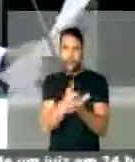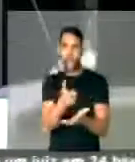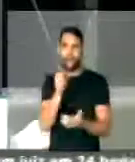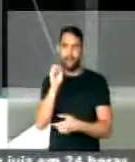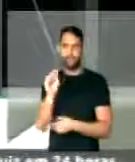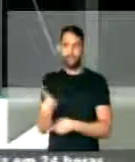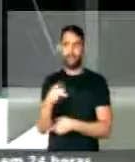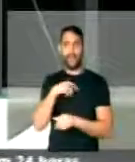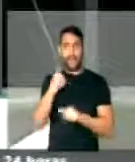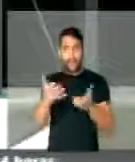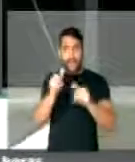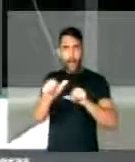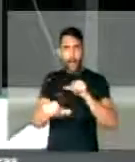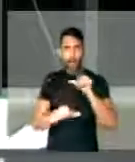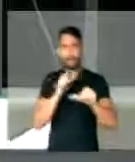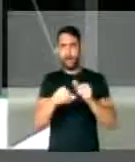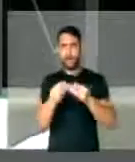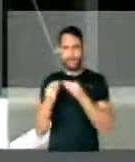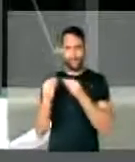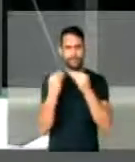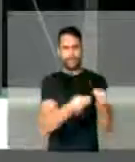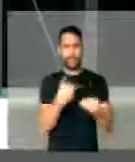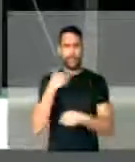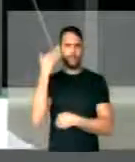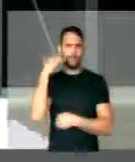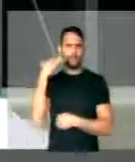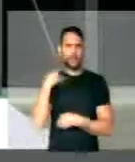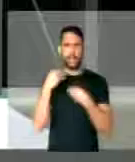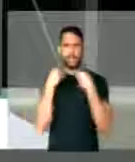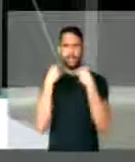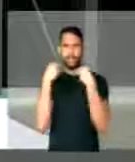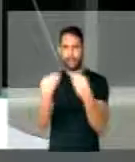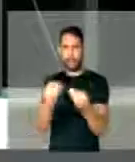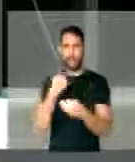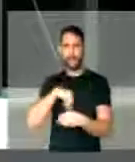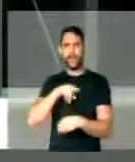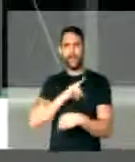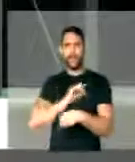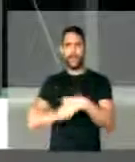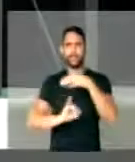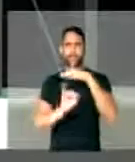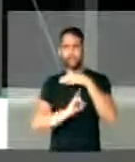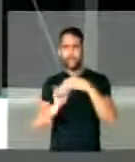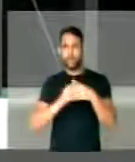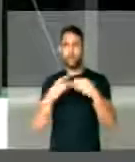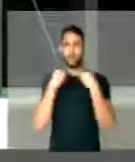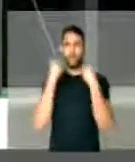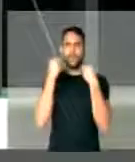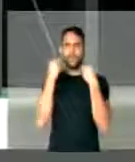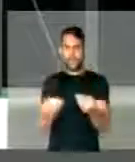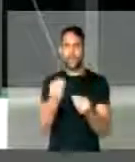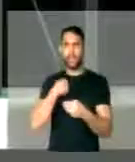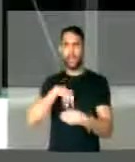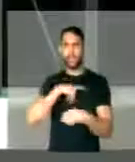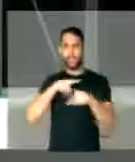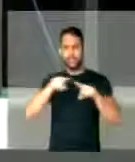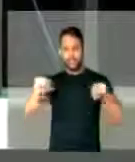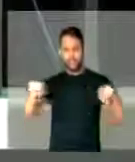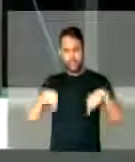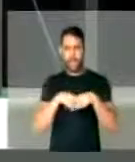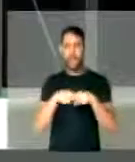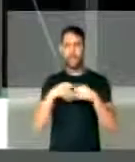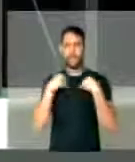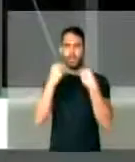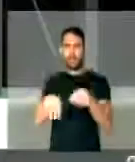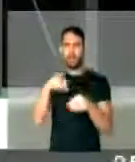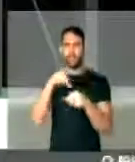uma reforma da entrega aos bancos, entrega às nossas instituições, entrega às nossas terras,